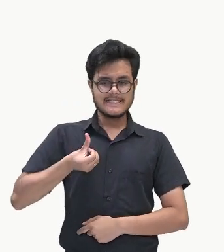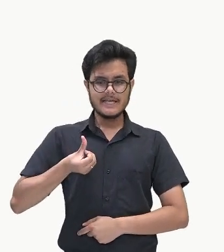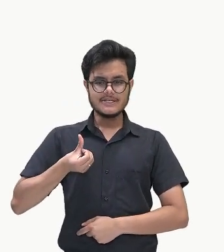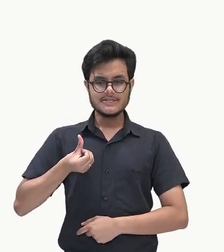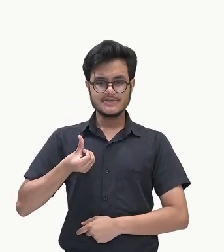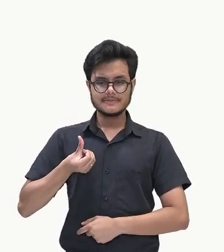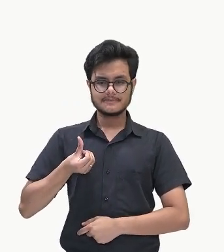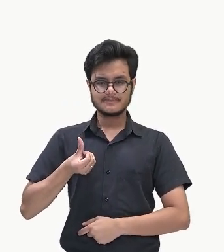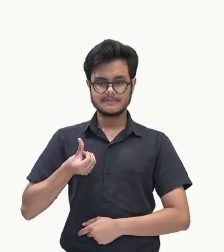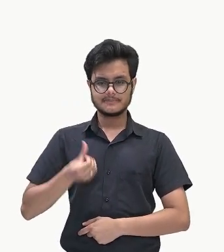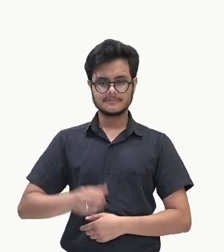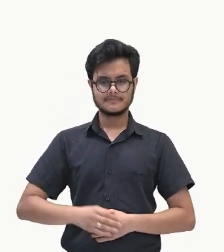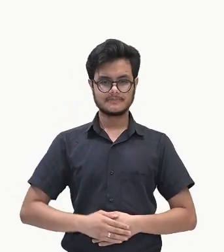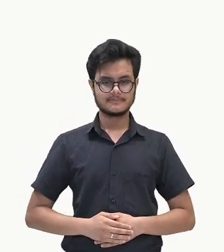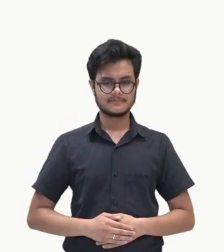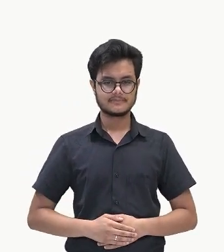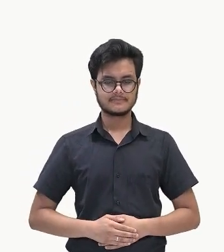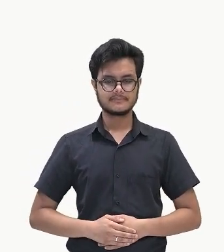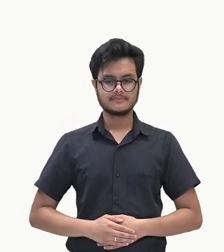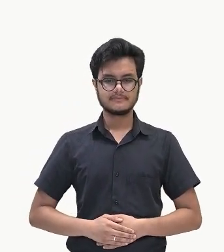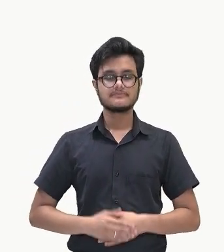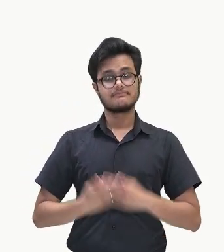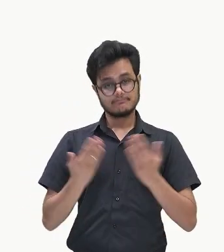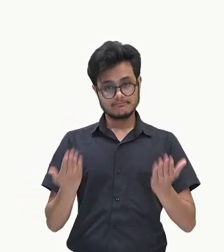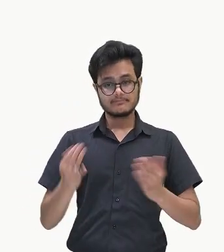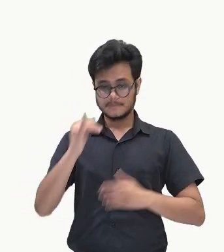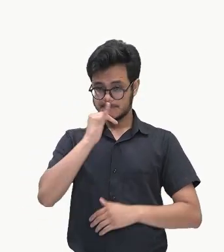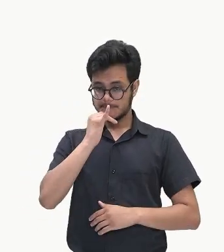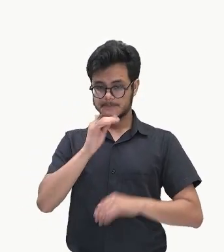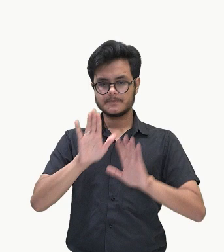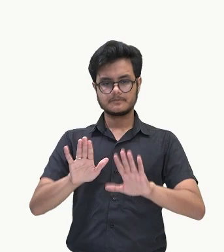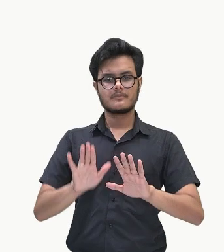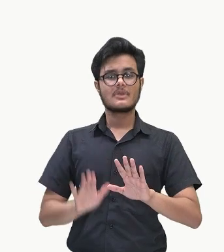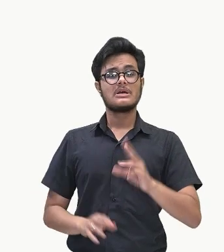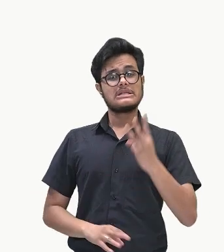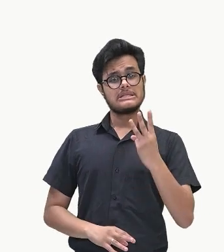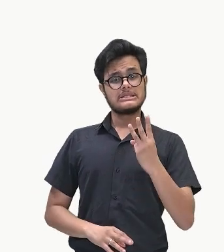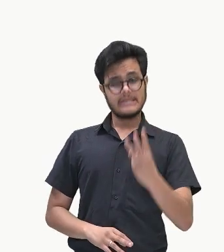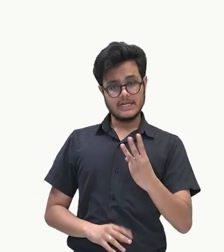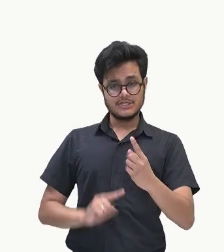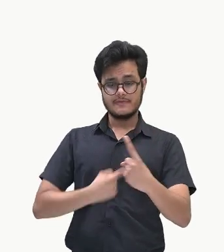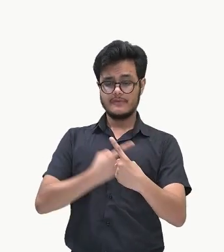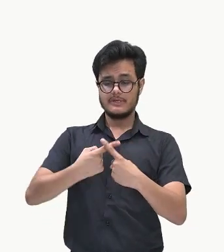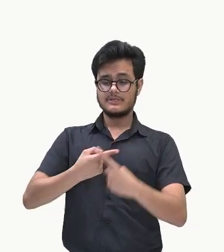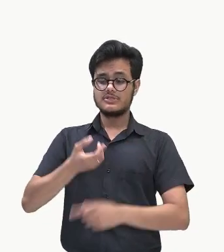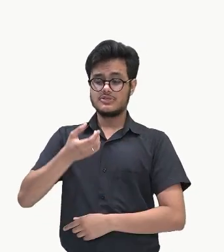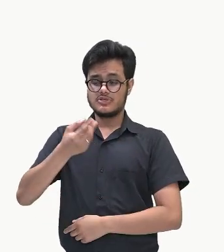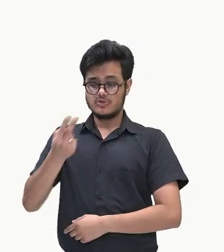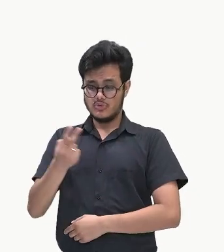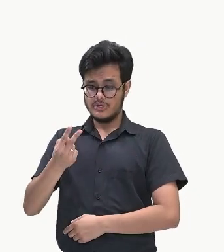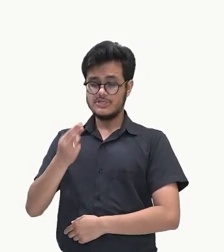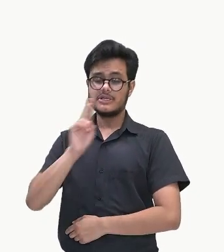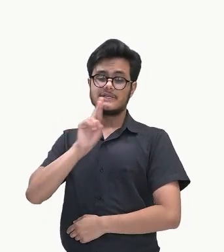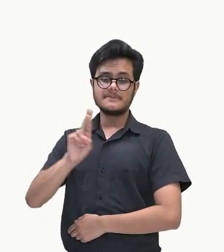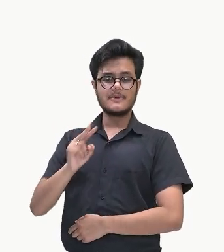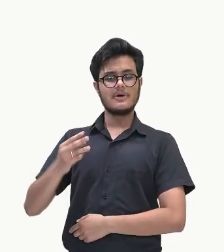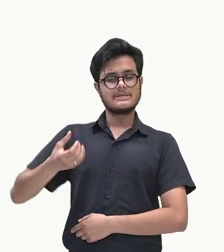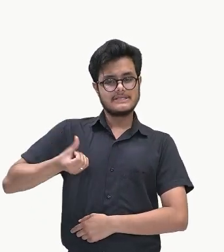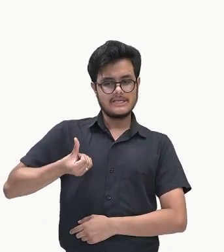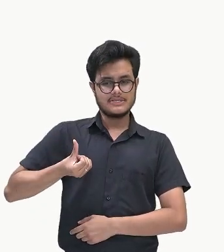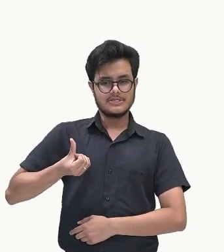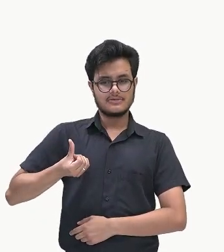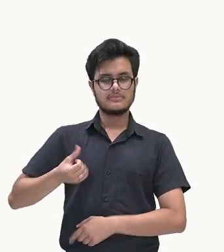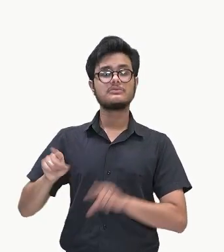dentro. E aí eu tenho, ó, 3 vezes 2, 6. E 2 vezes